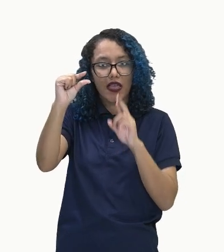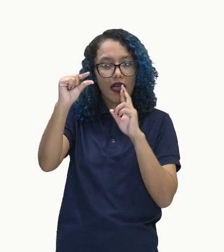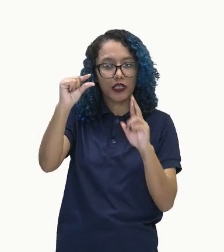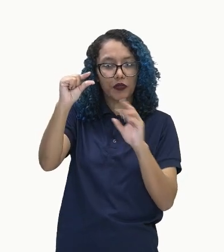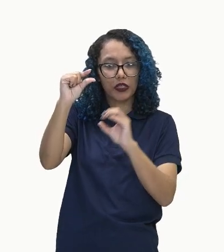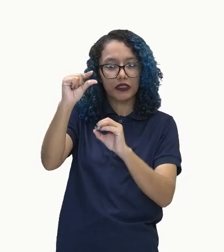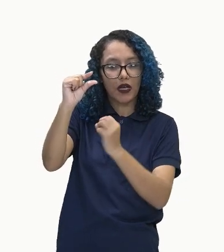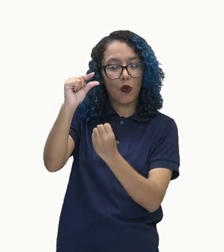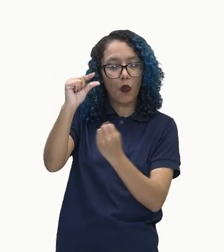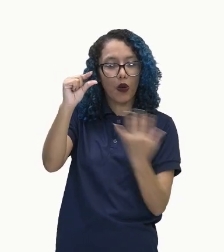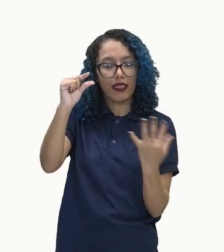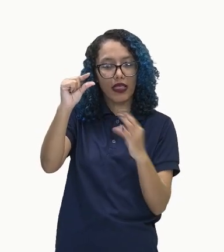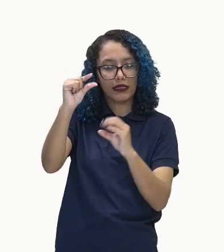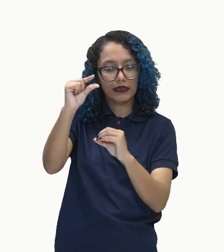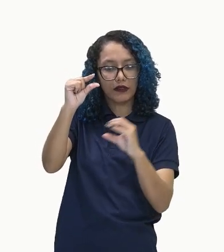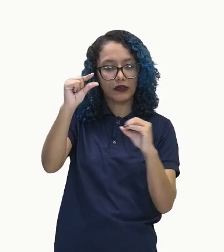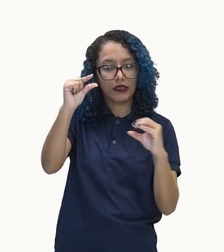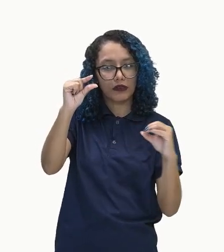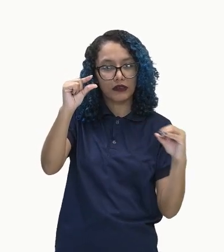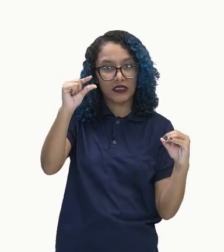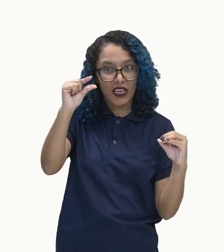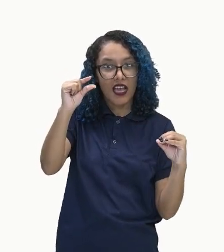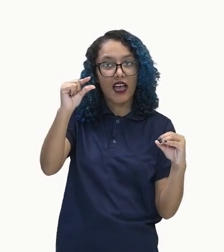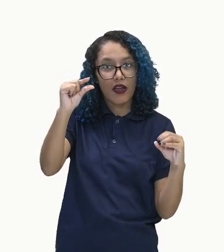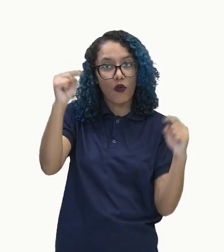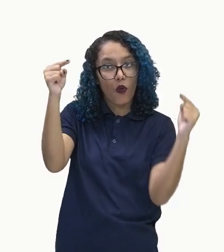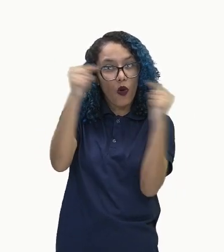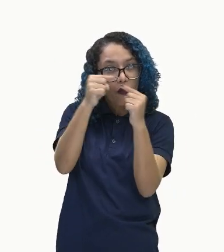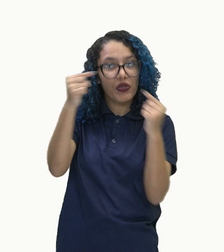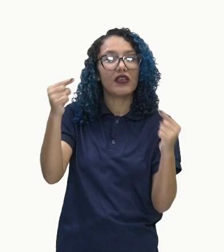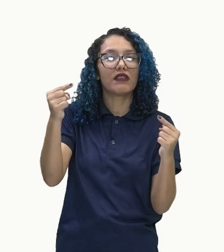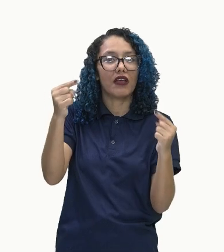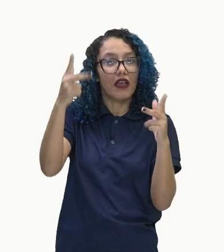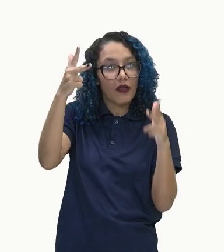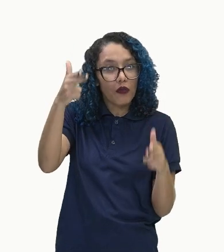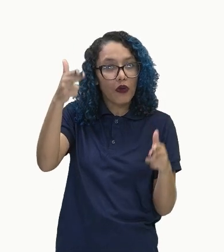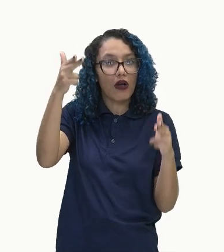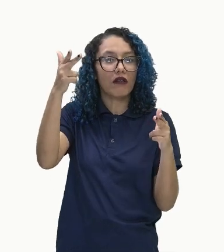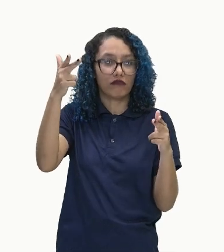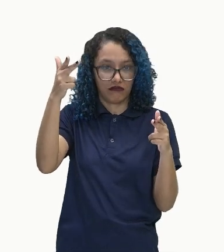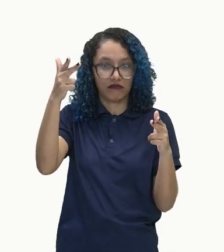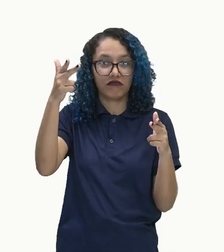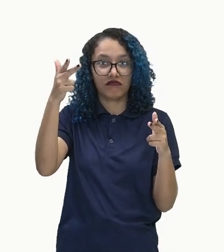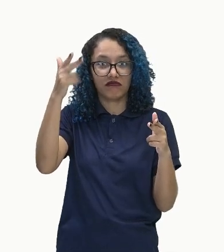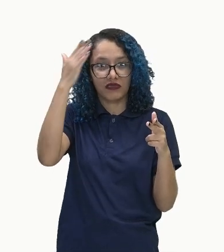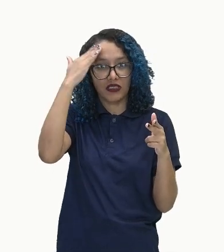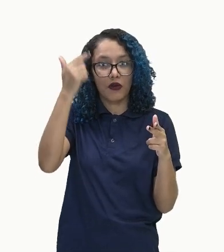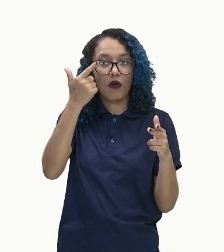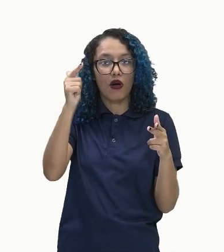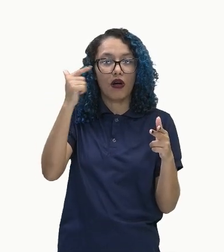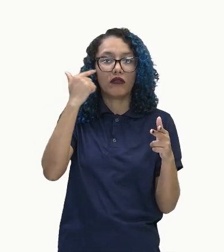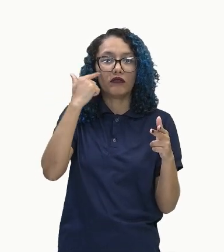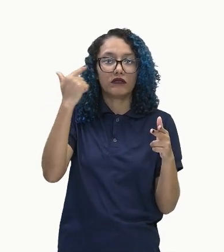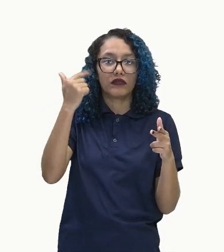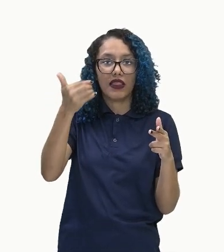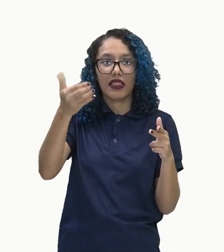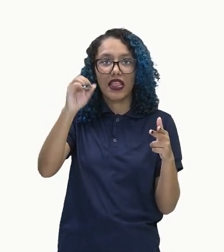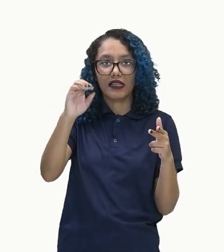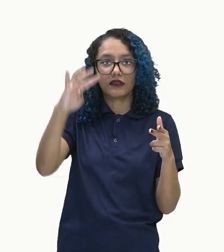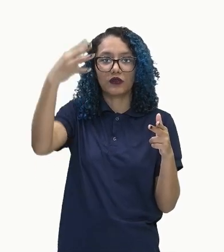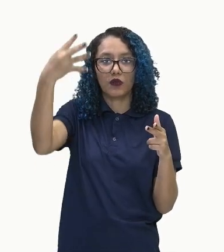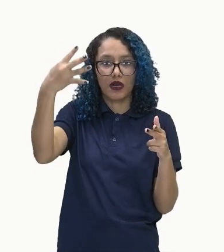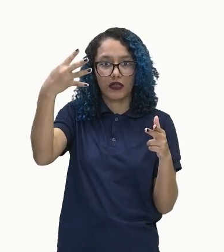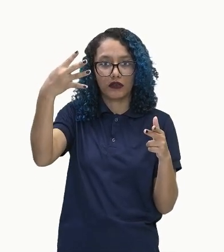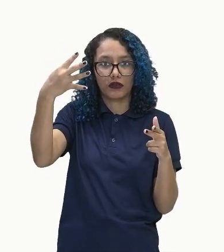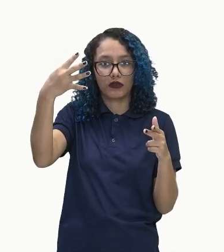igual à quantidade de zeros que nós temos no seu valor correspondente? Olha só agora, para finalizar, continuando aqui, ó. 10 elevado a 4,